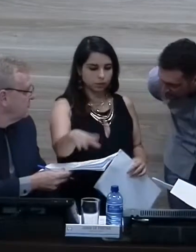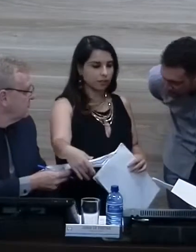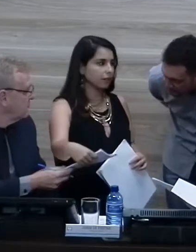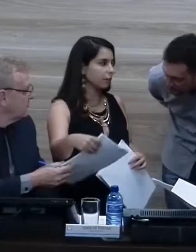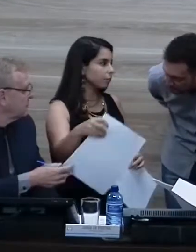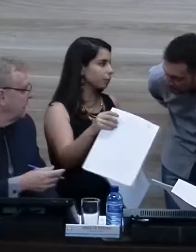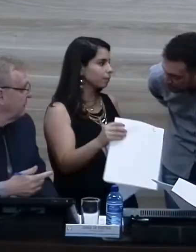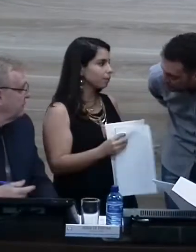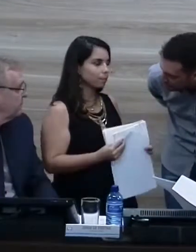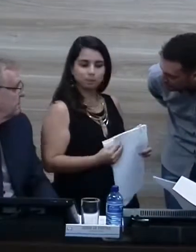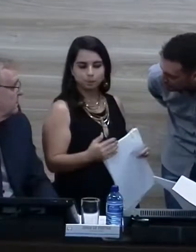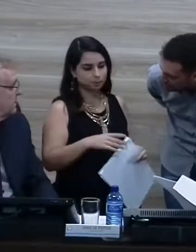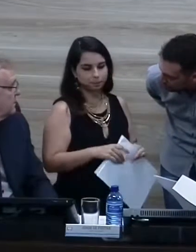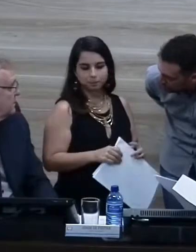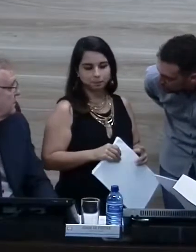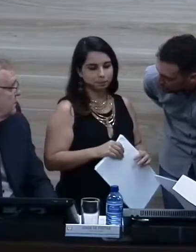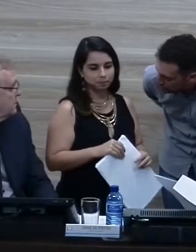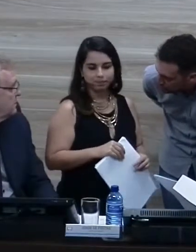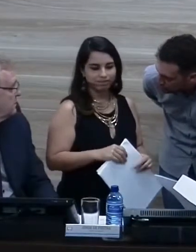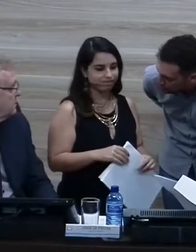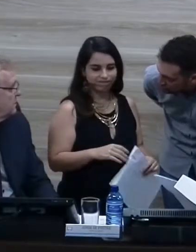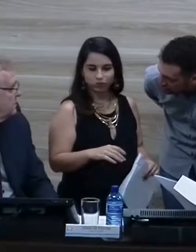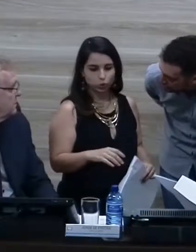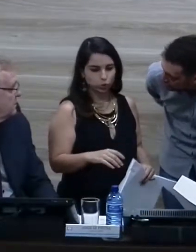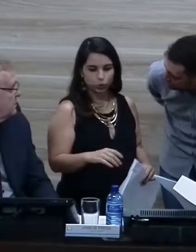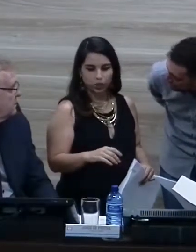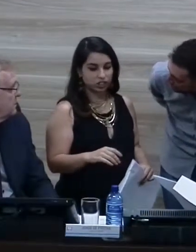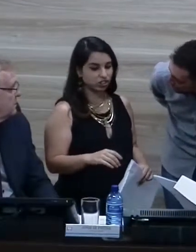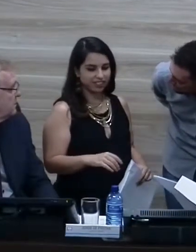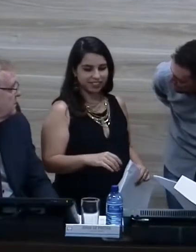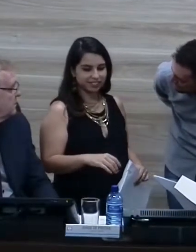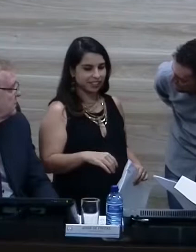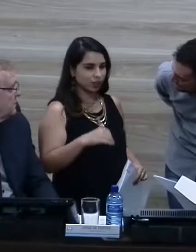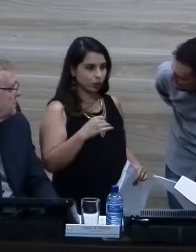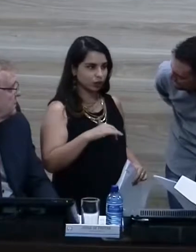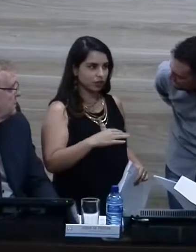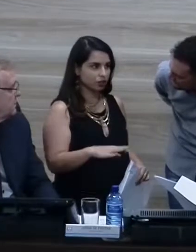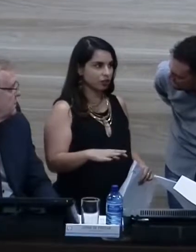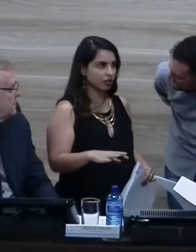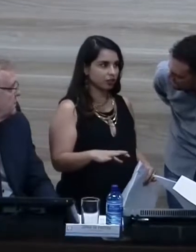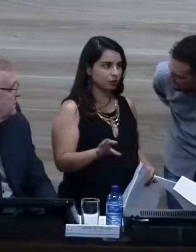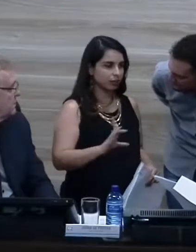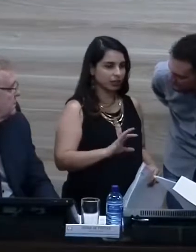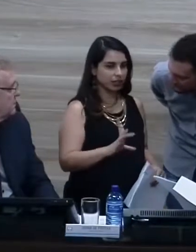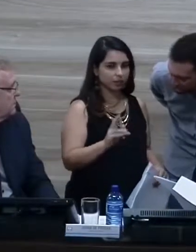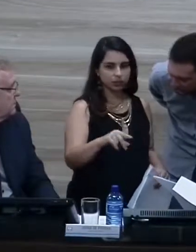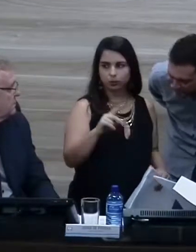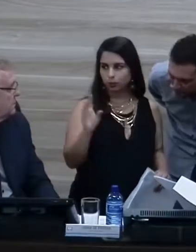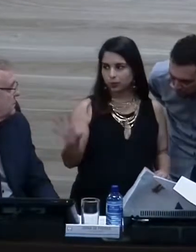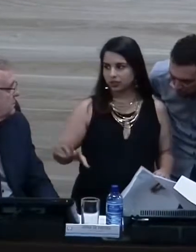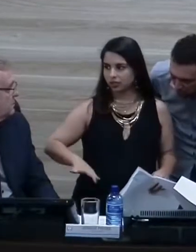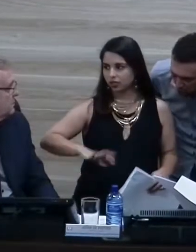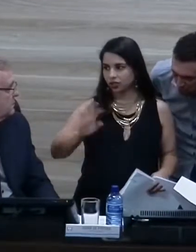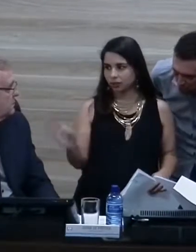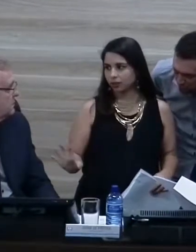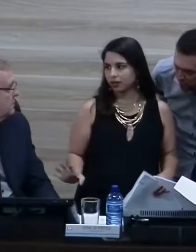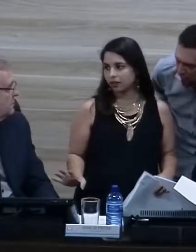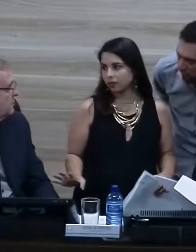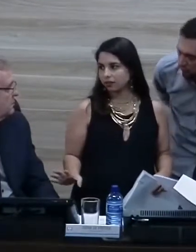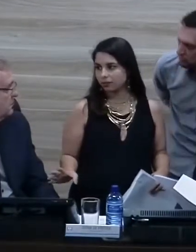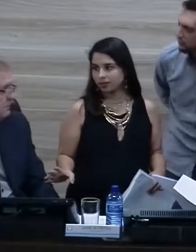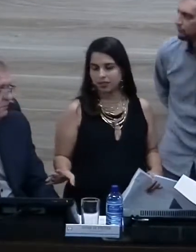14 de fevereiro de 2019, autoriza o Poder Executivo Municipal, através do Centro de Promoção Social